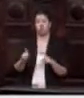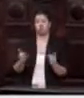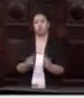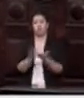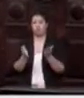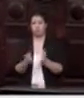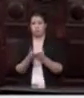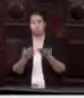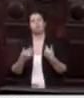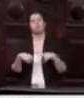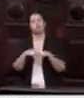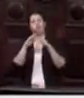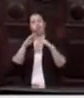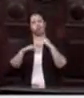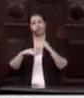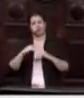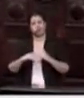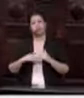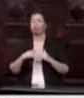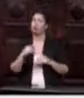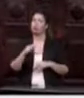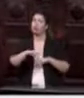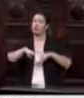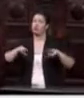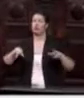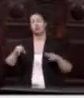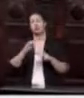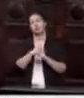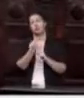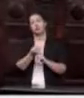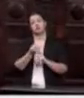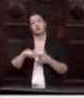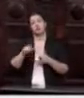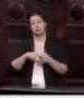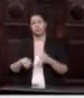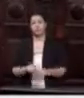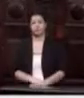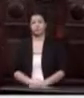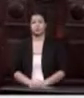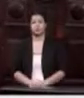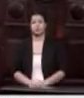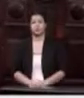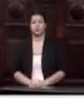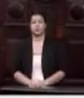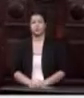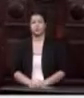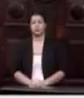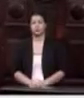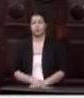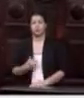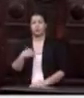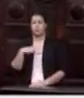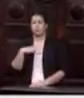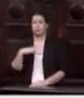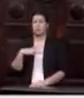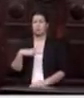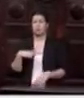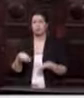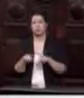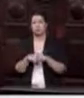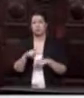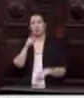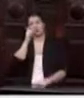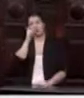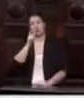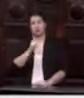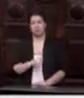acabando gradativamente com uma série de programas sociais. Eu queria dizer ainda, senhor presidente, que é